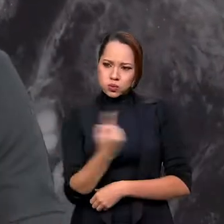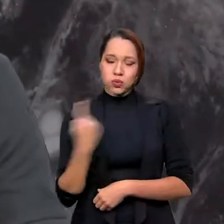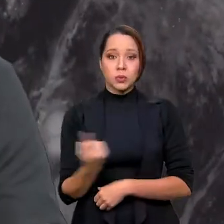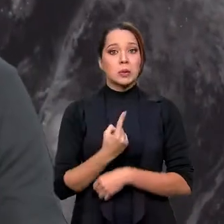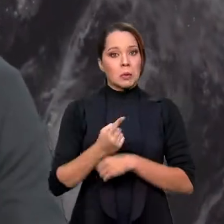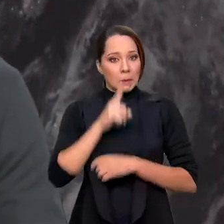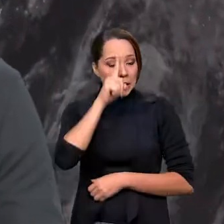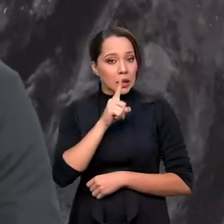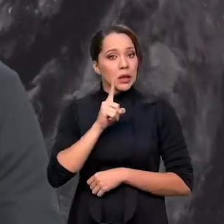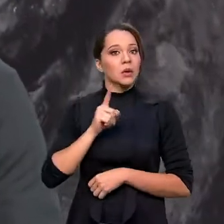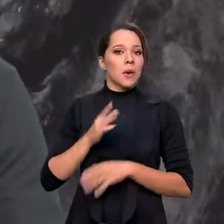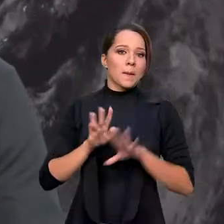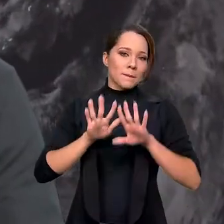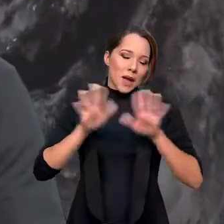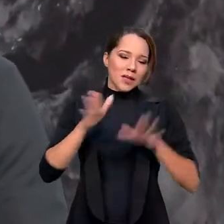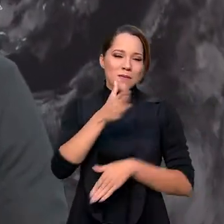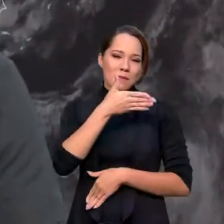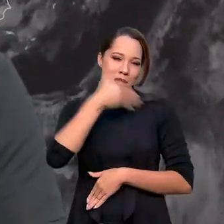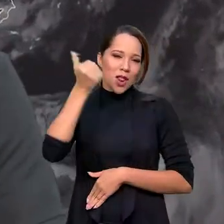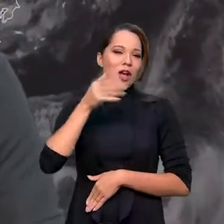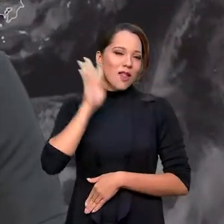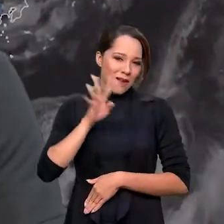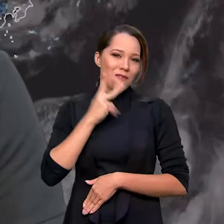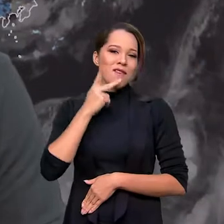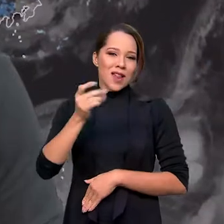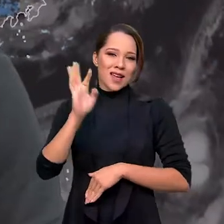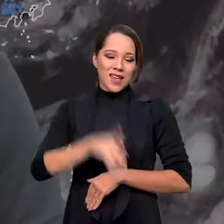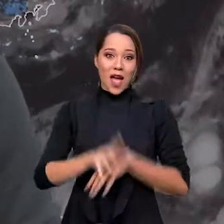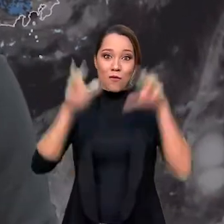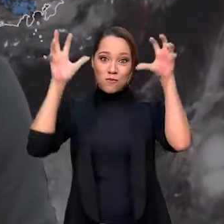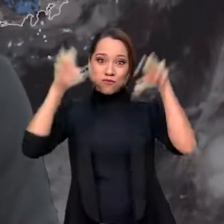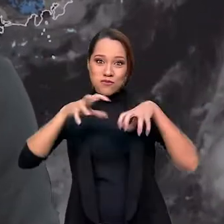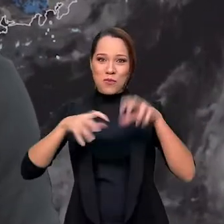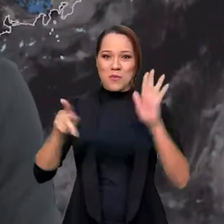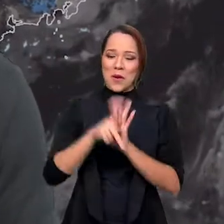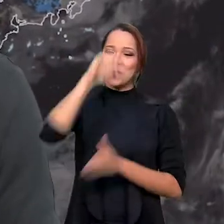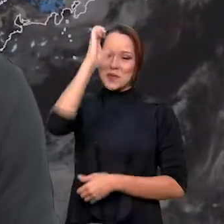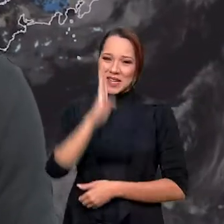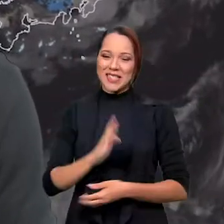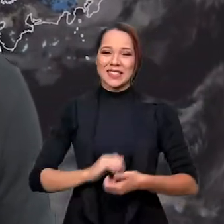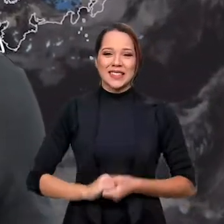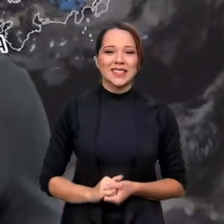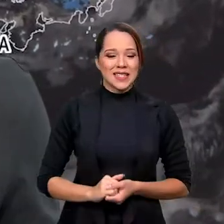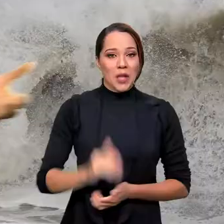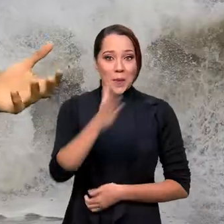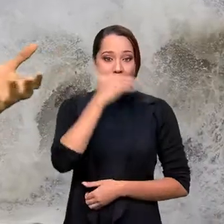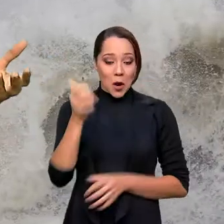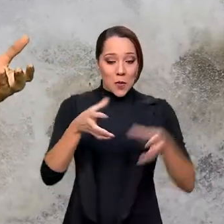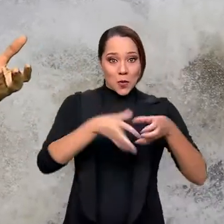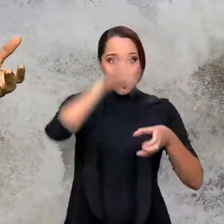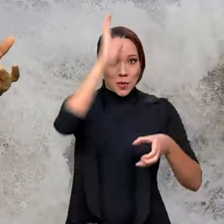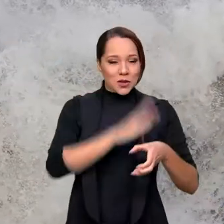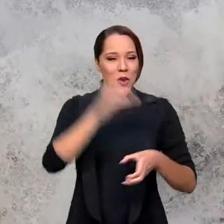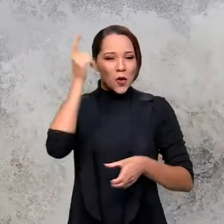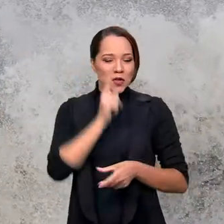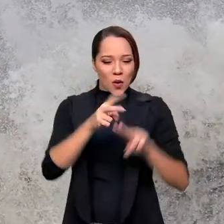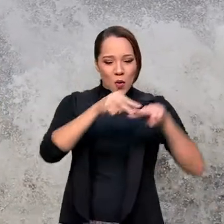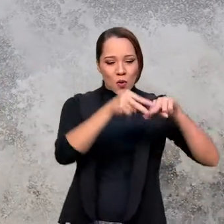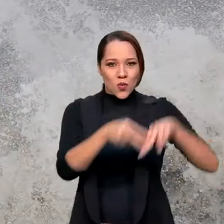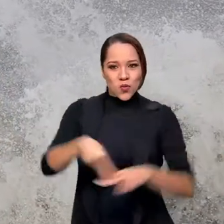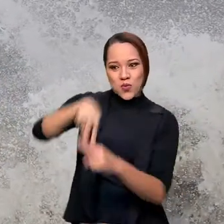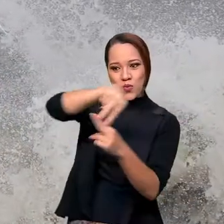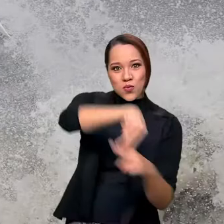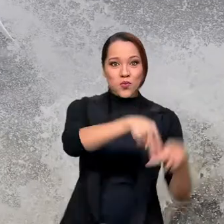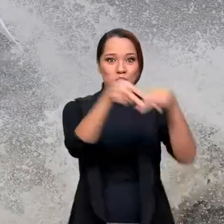de um tufão que tá chegando lá, né? Mas fica mais legal a gente falar que foi a tempestade brasileira, né? Melhor para os brasileiros que